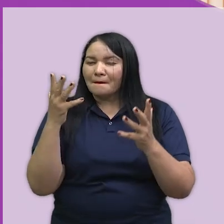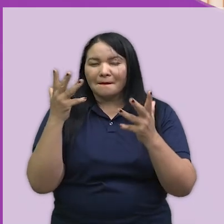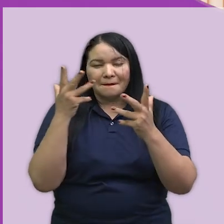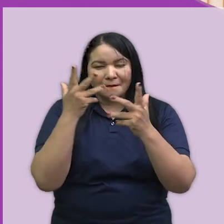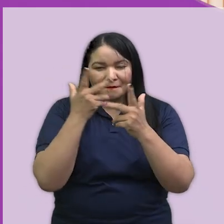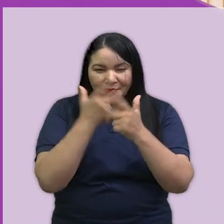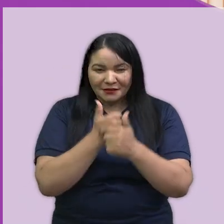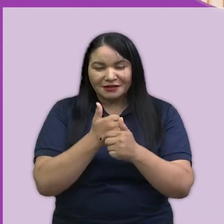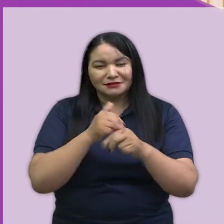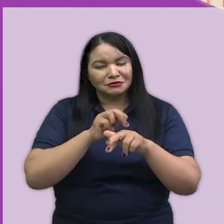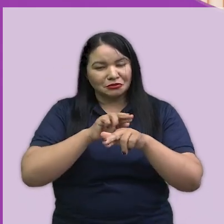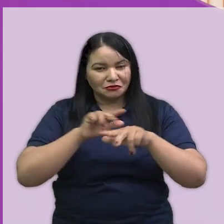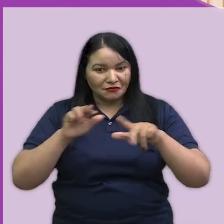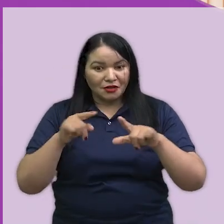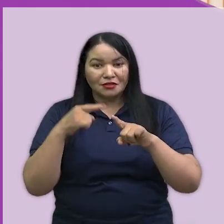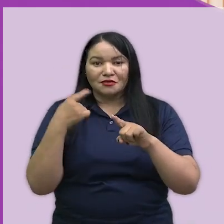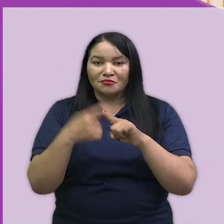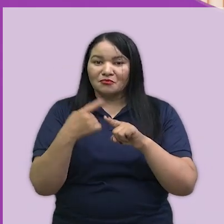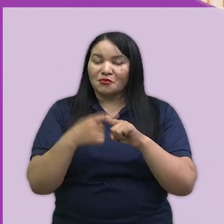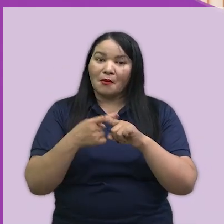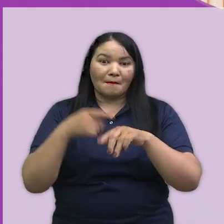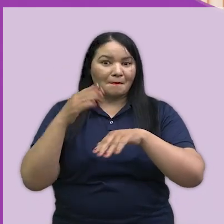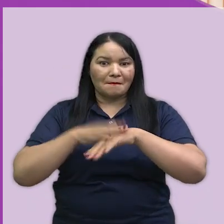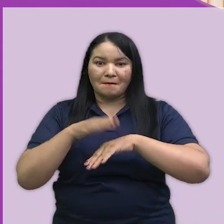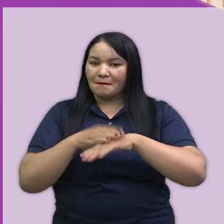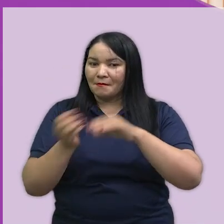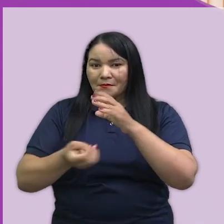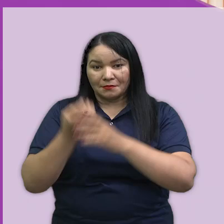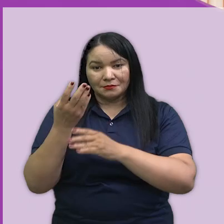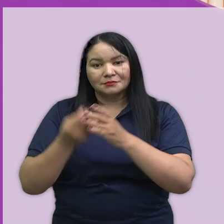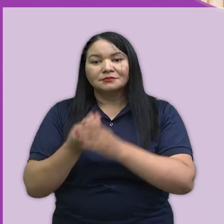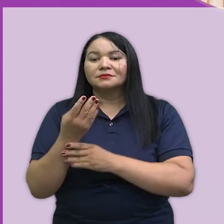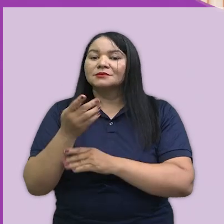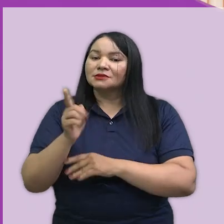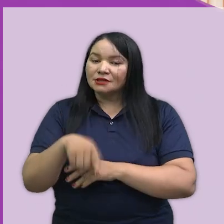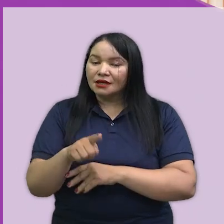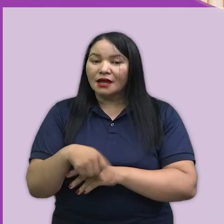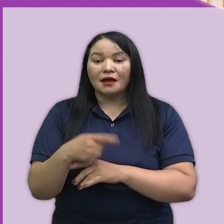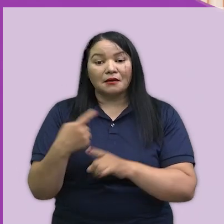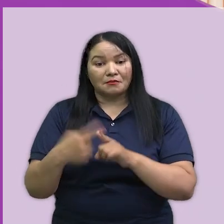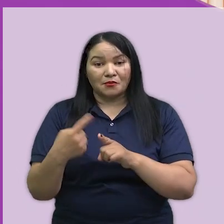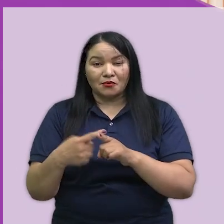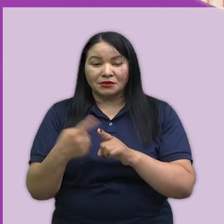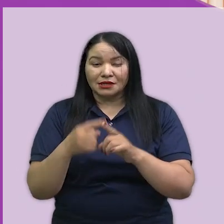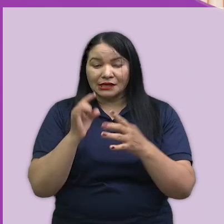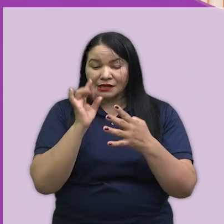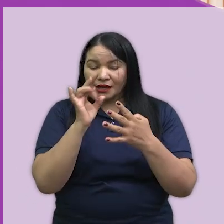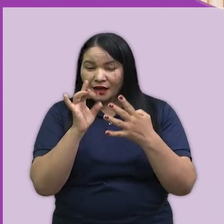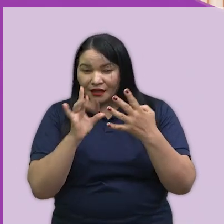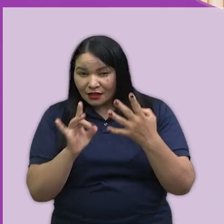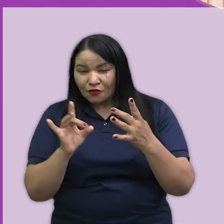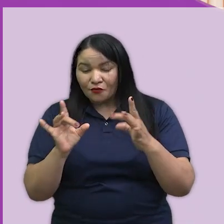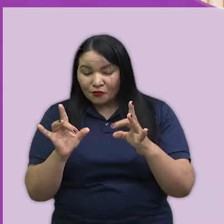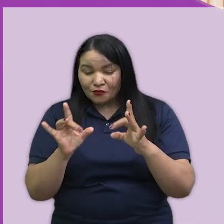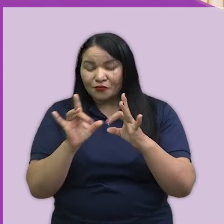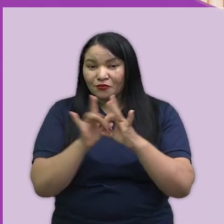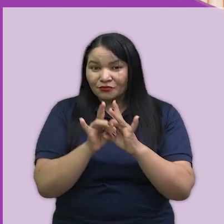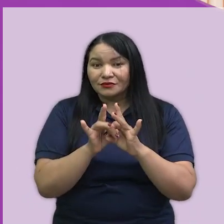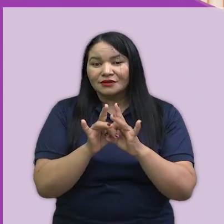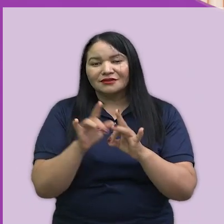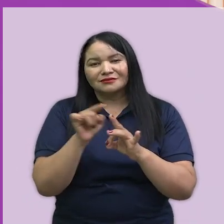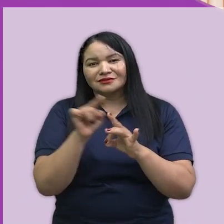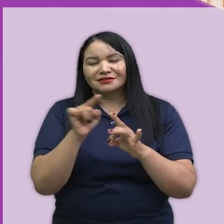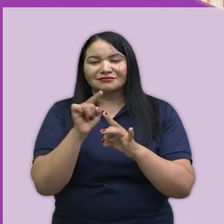ali que foi feita, né, de forma que as partes elas se encaixam e você não